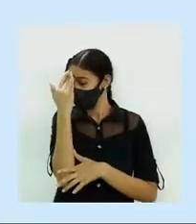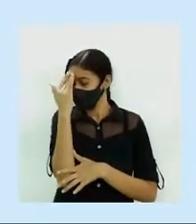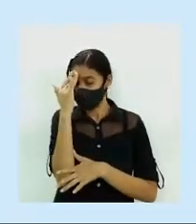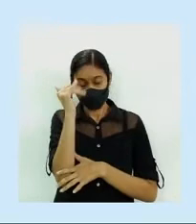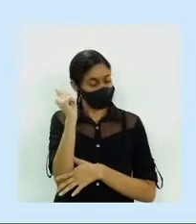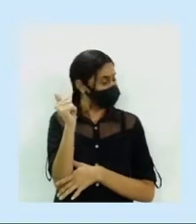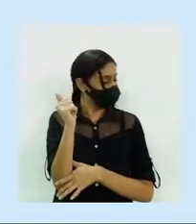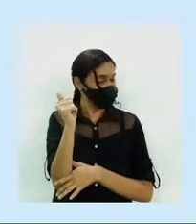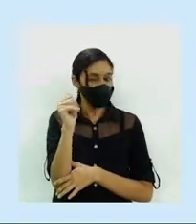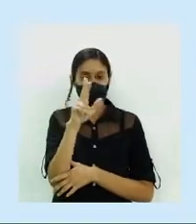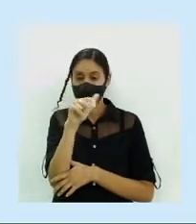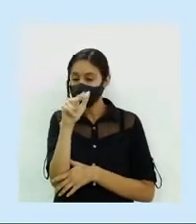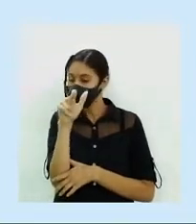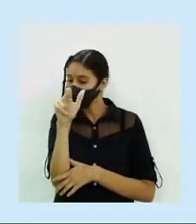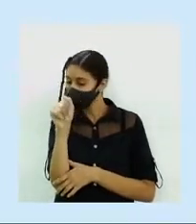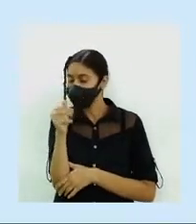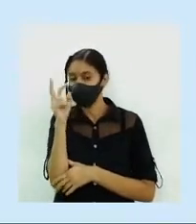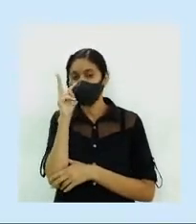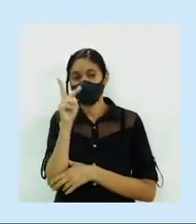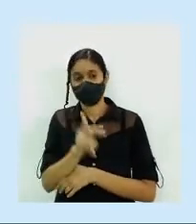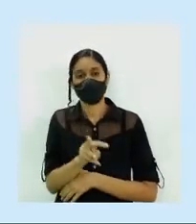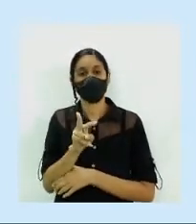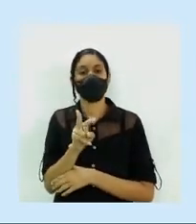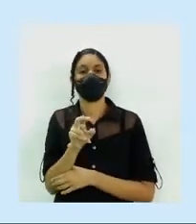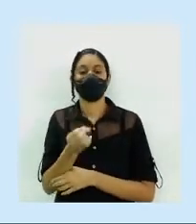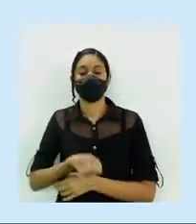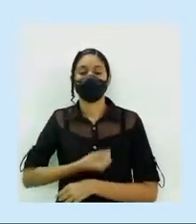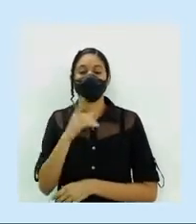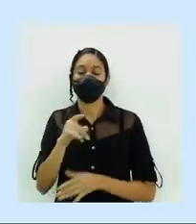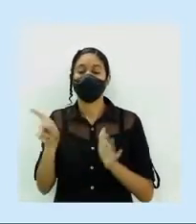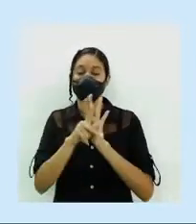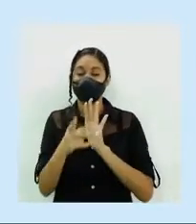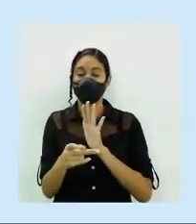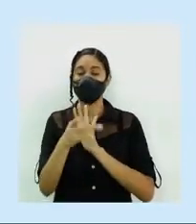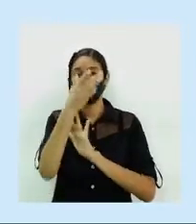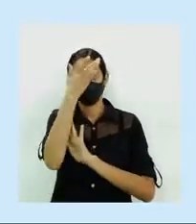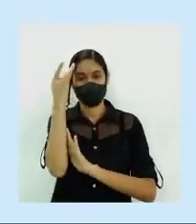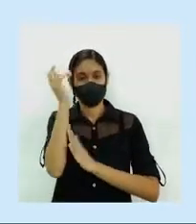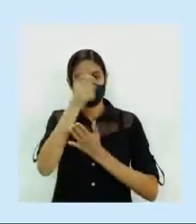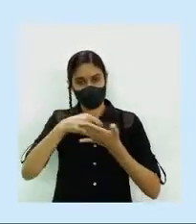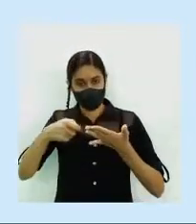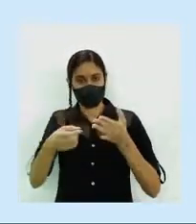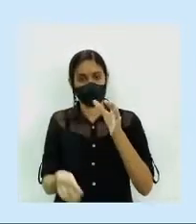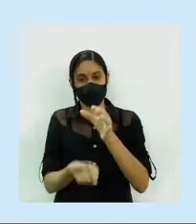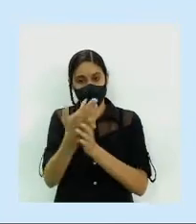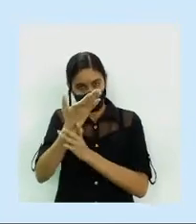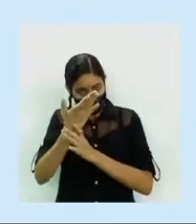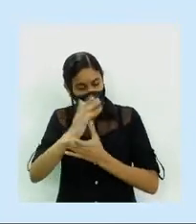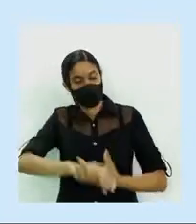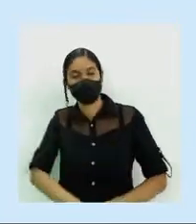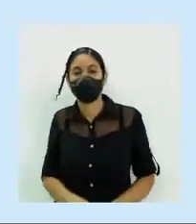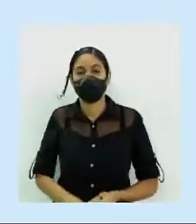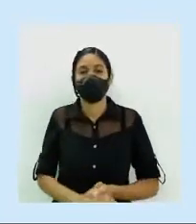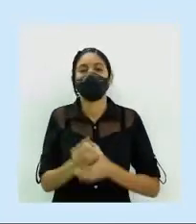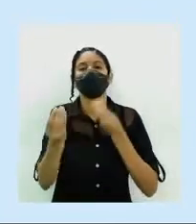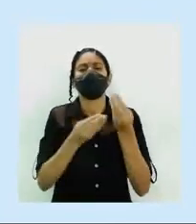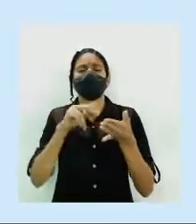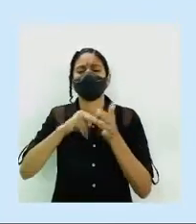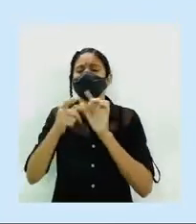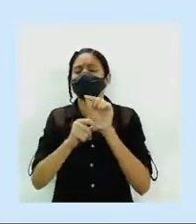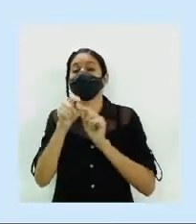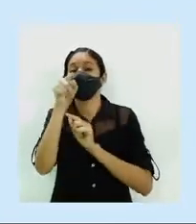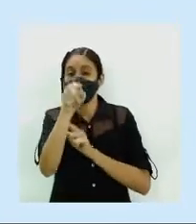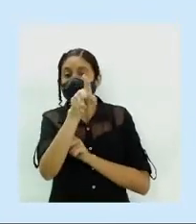um slam, eles são poemas autorais. Como assim, prof? Poema autoral é aquele que você